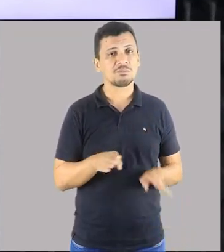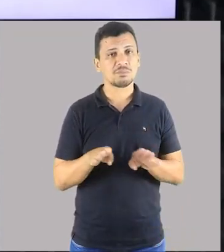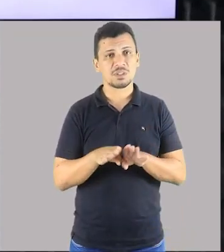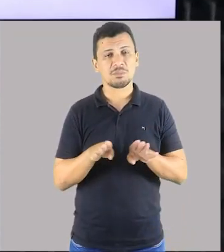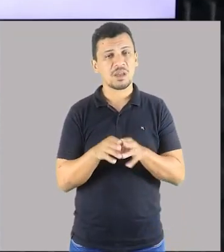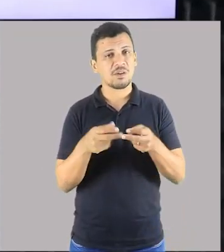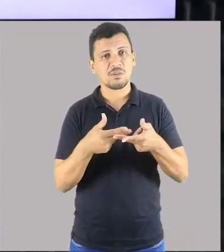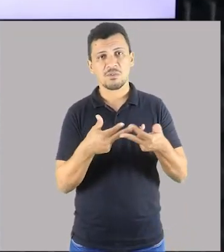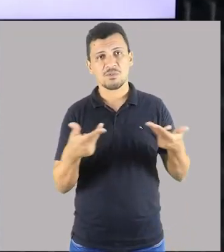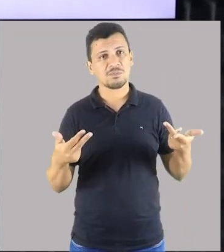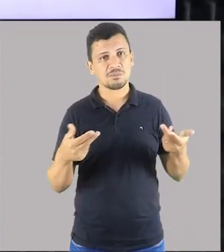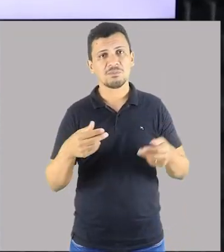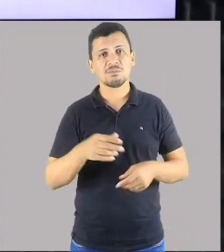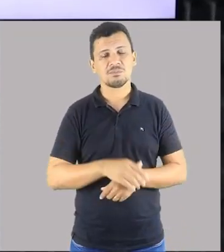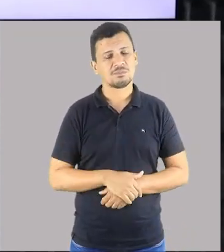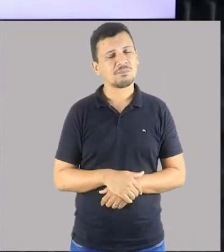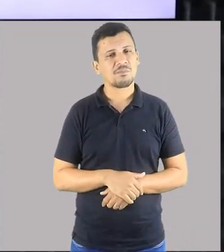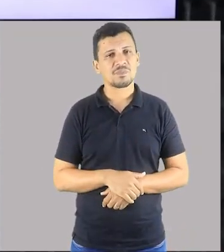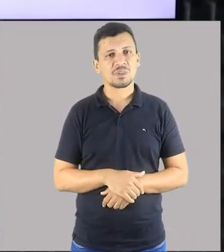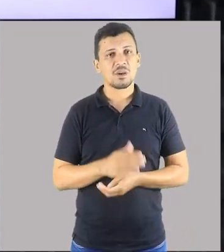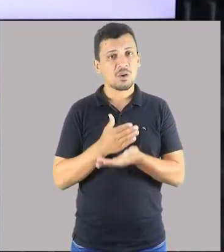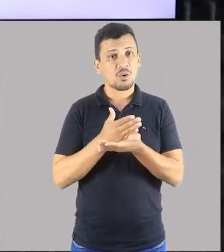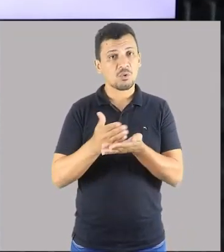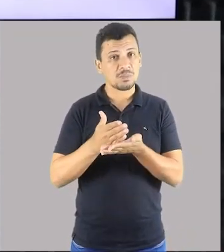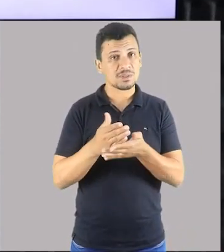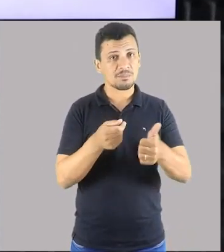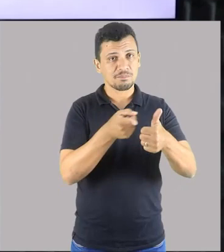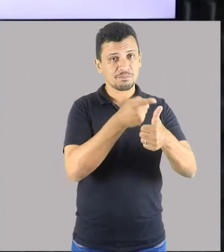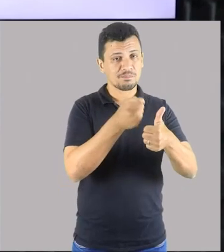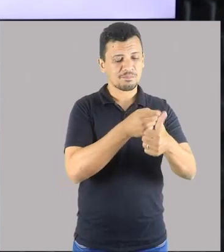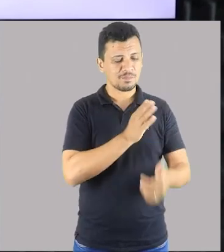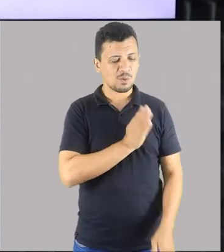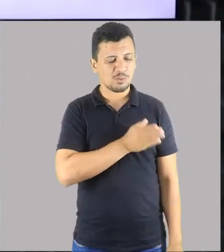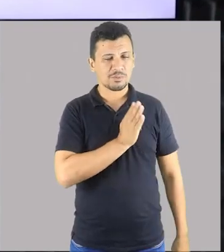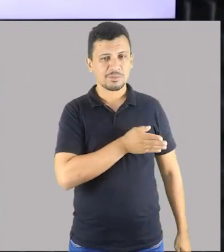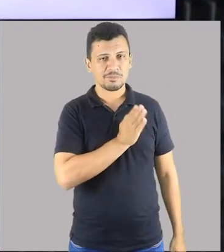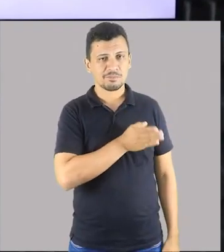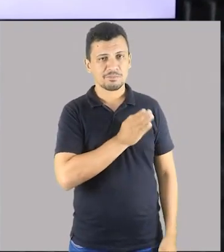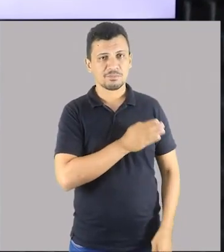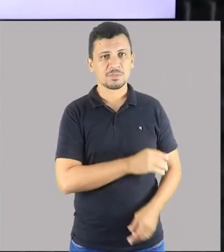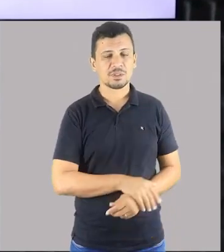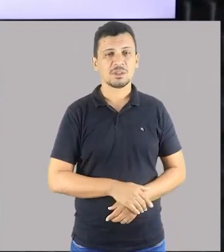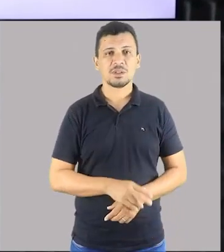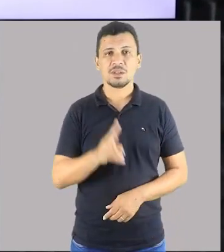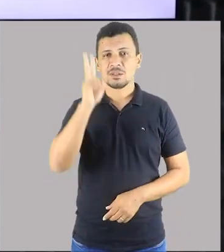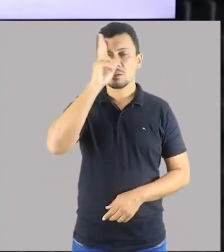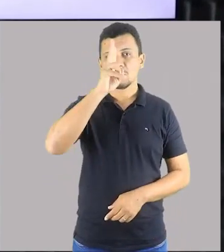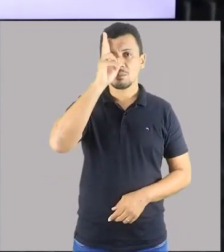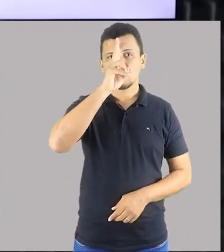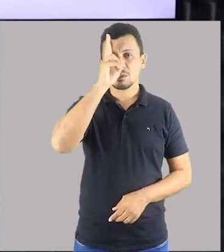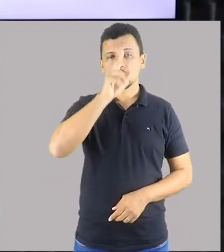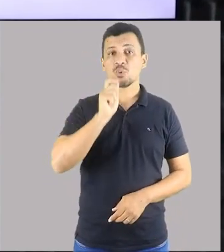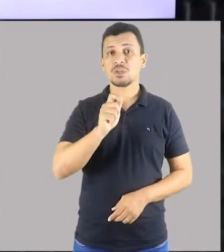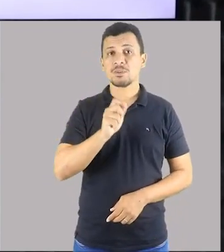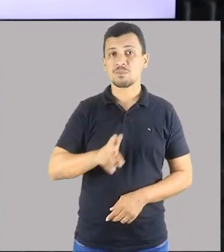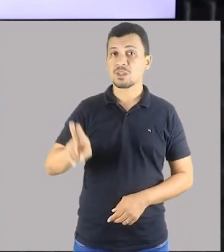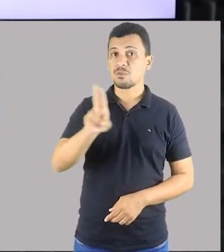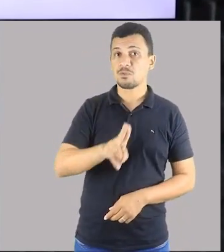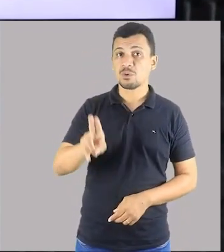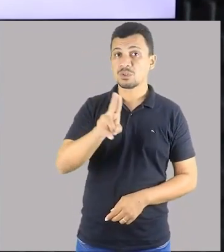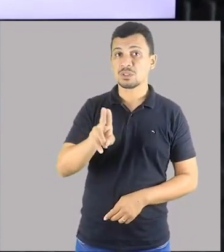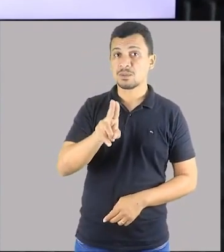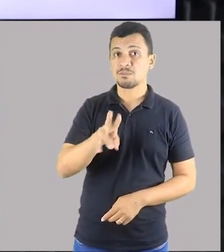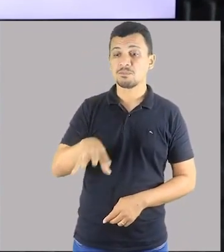para as demais vias. Tá? Então a gente vai iniciar falando do coração. Então lembrando lá, a via aeróbia, ela vai